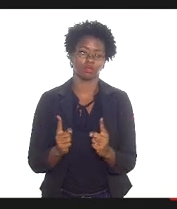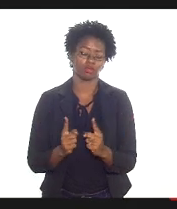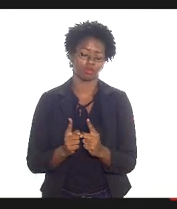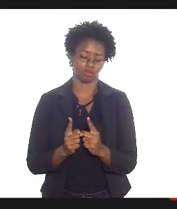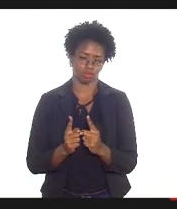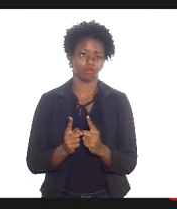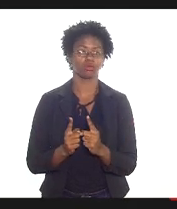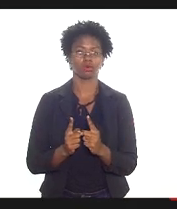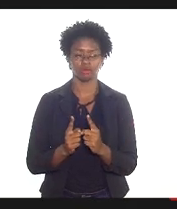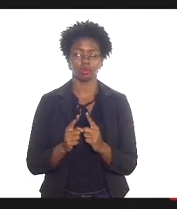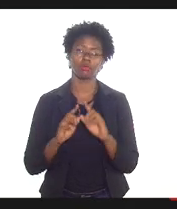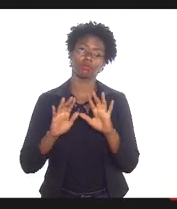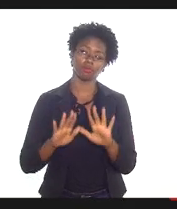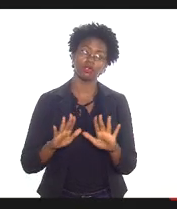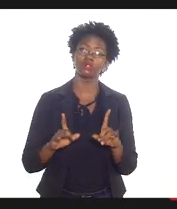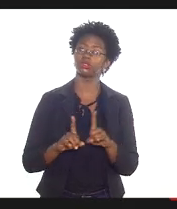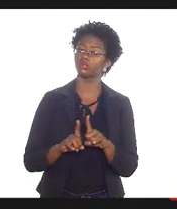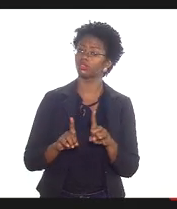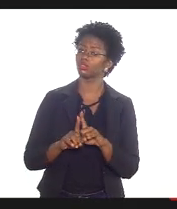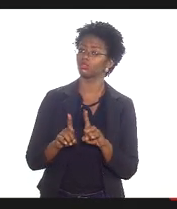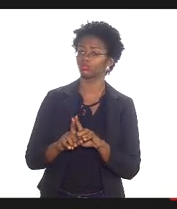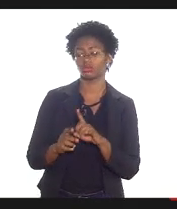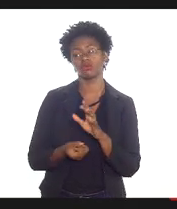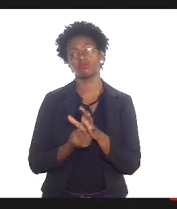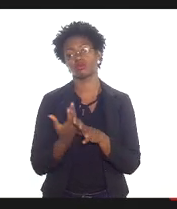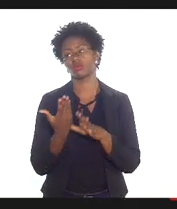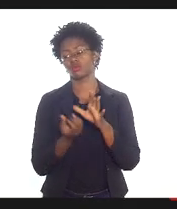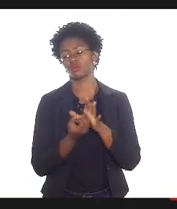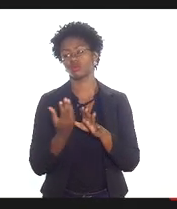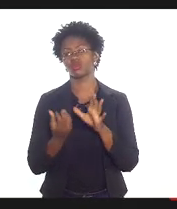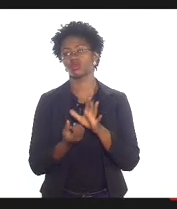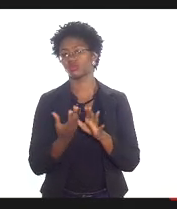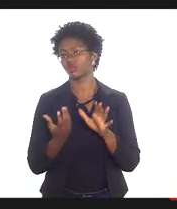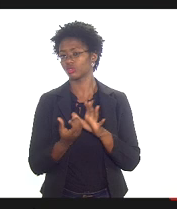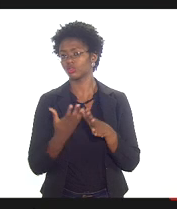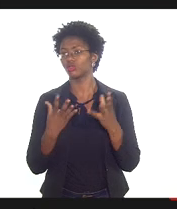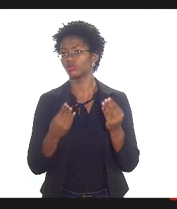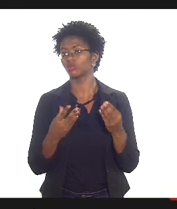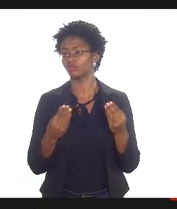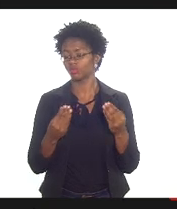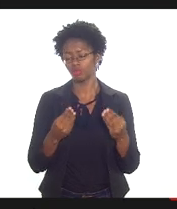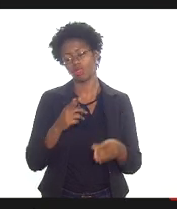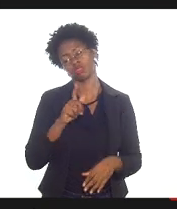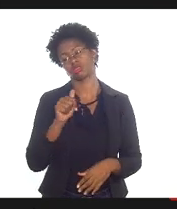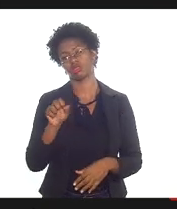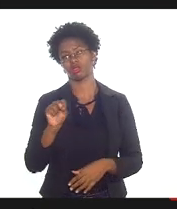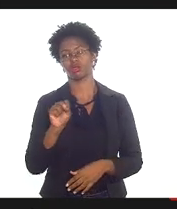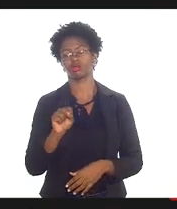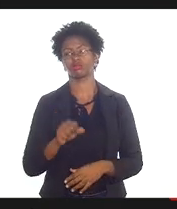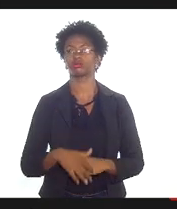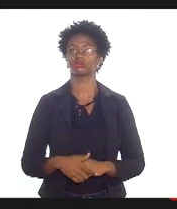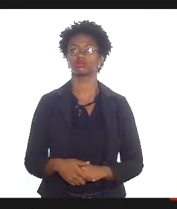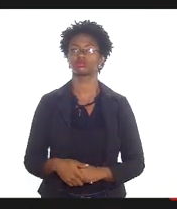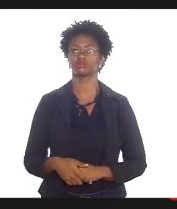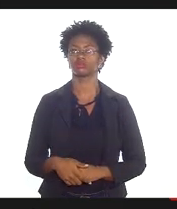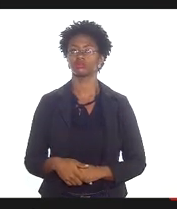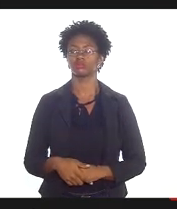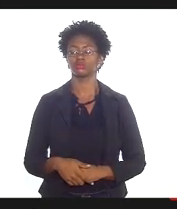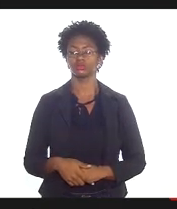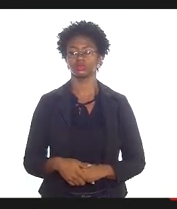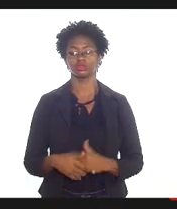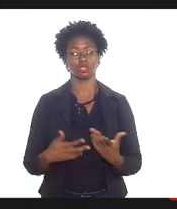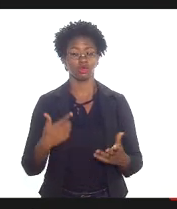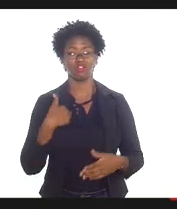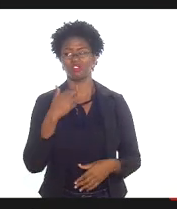um campo menor, mas é um campo que produz um volume razoável de gás. Né? Razoável, o que eu estou